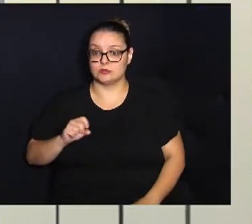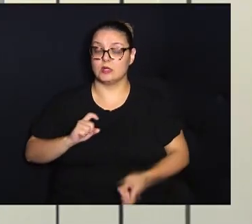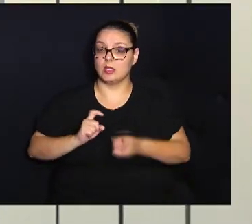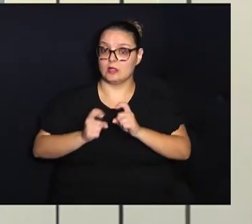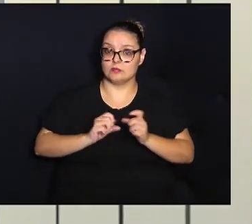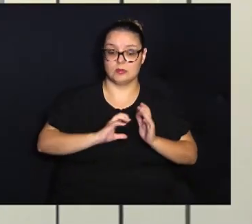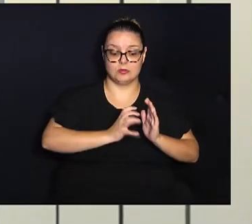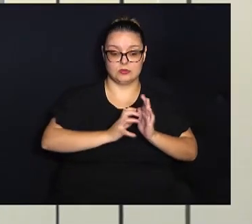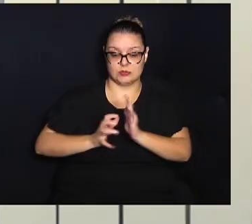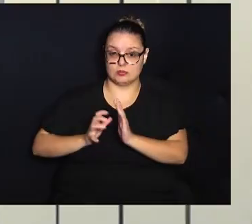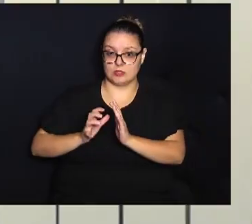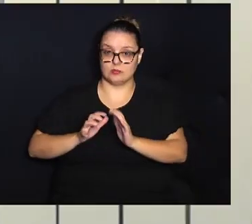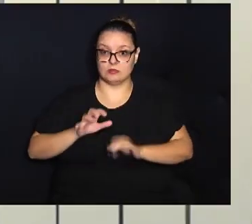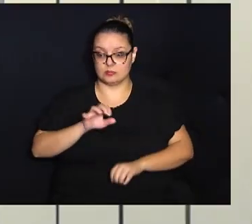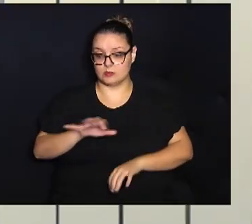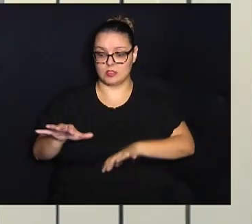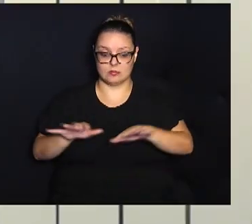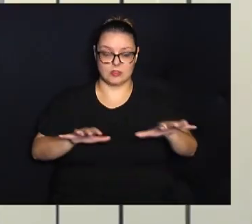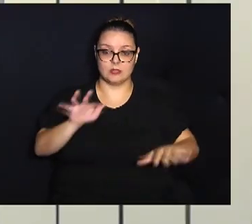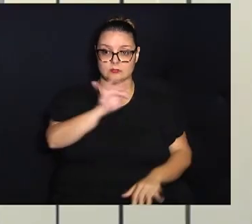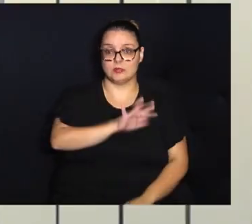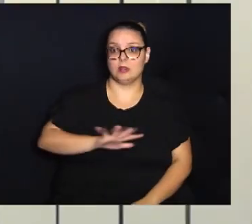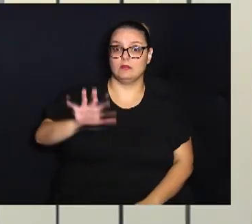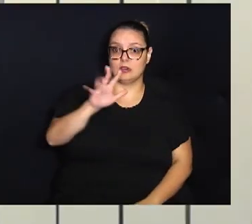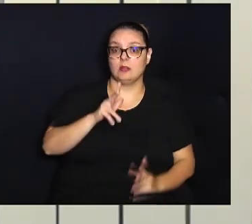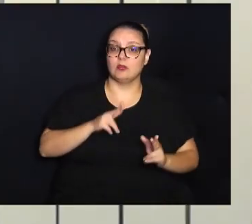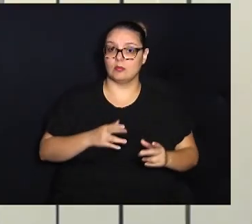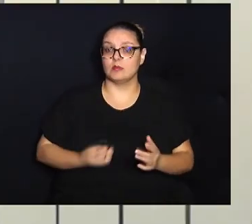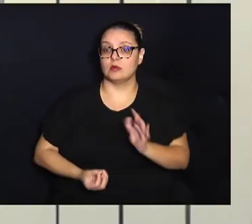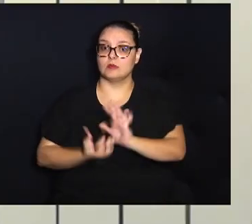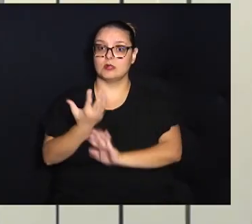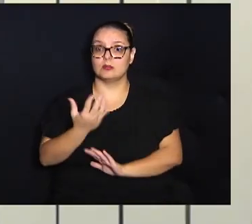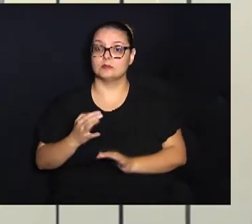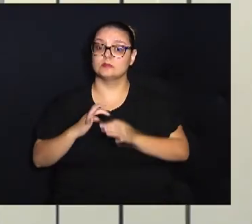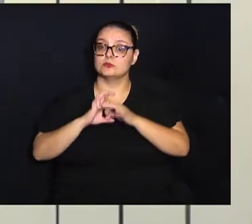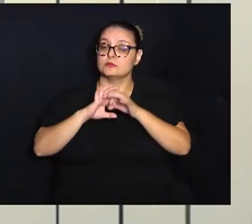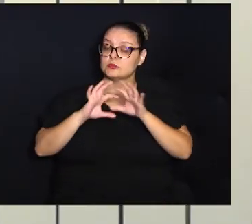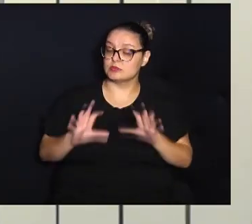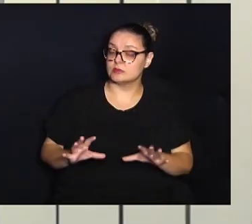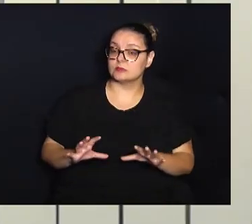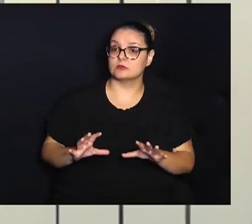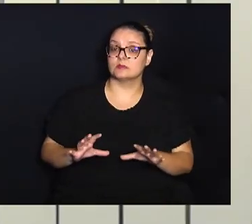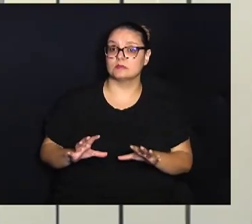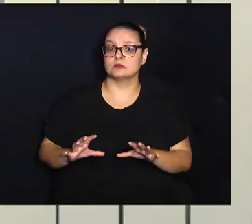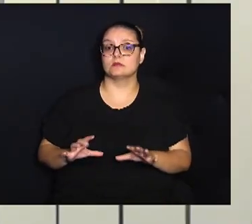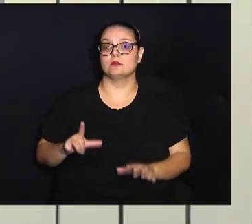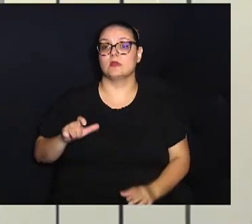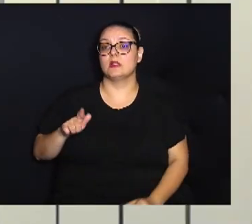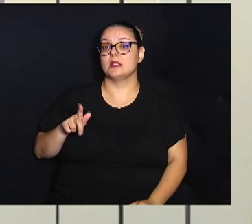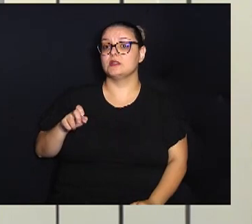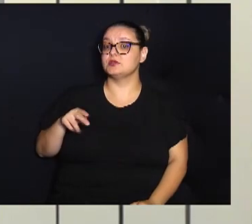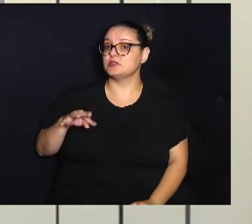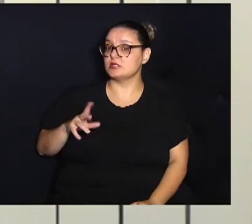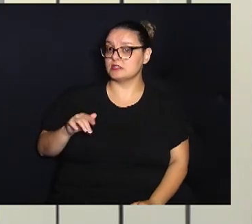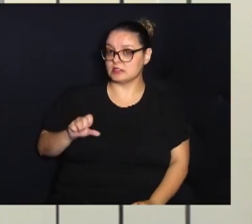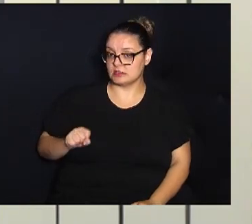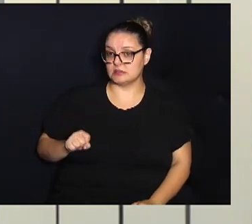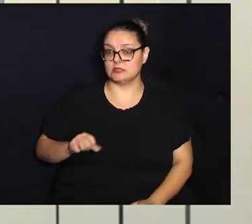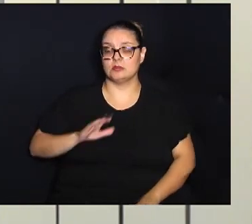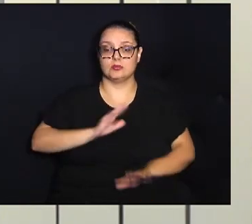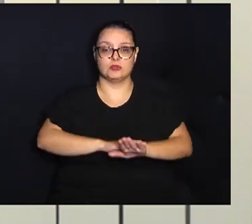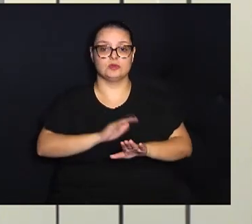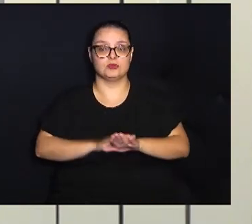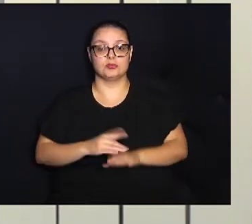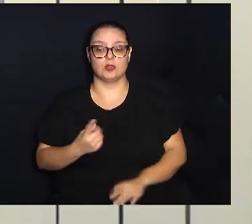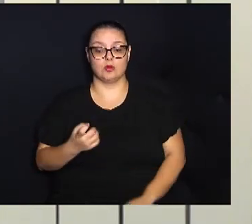em federações, como foi criada com o objetivo de permitir as legendas de atuarem de forma